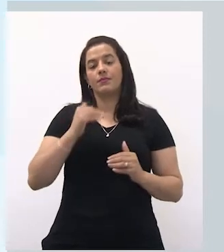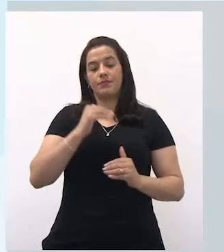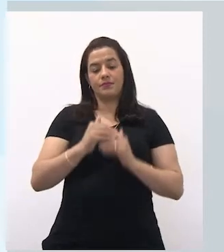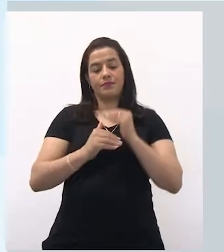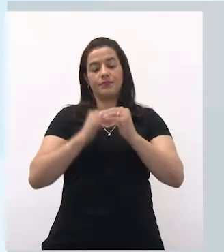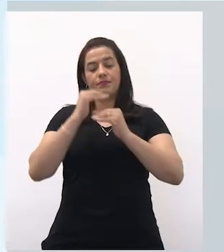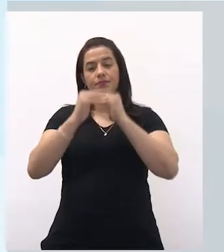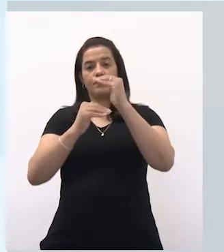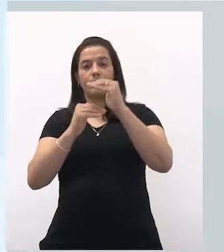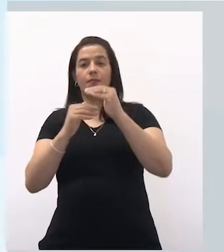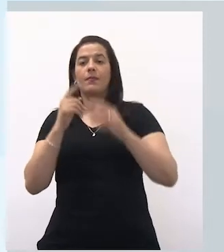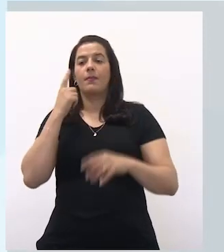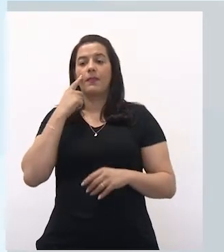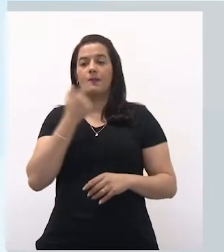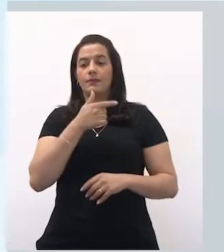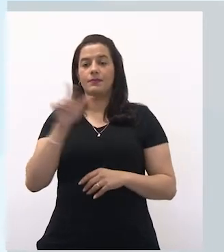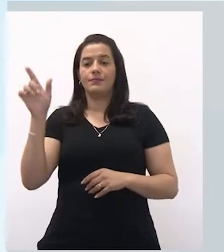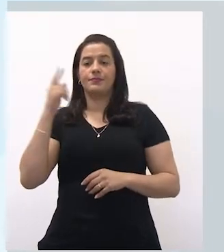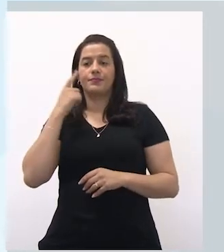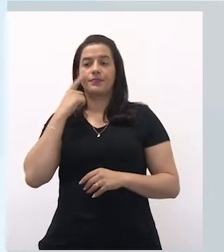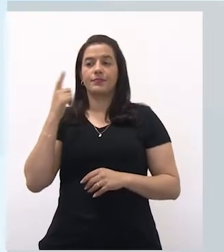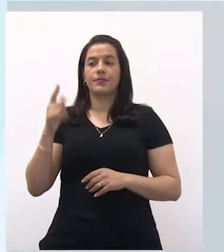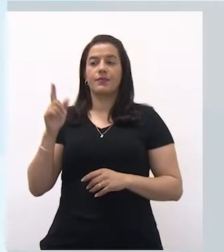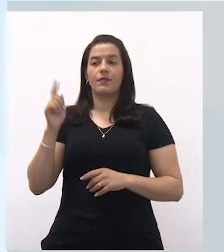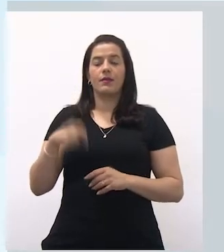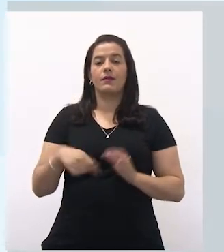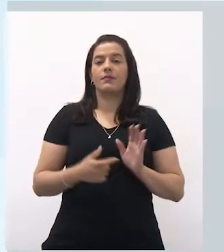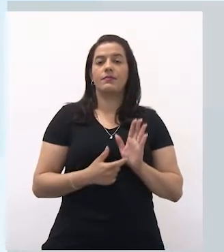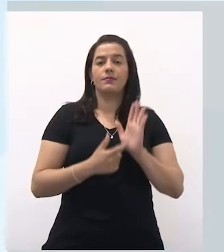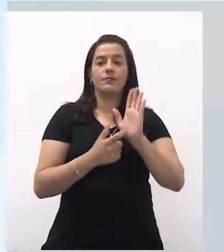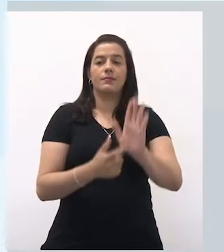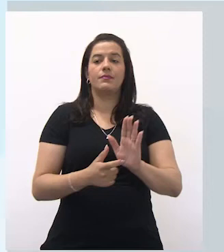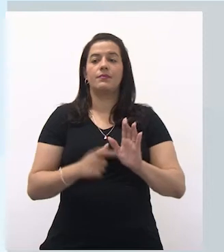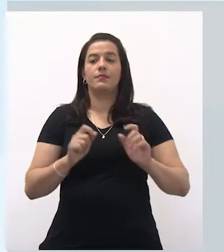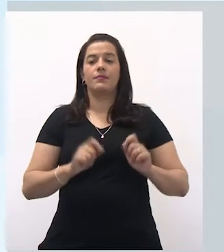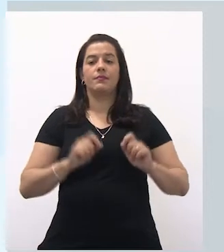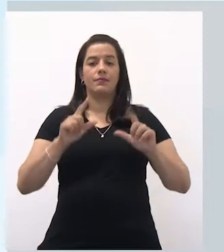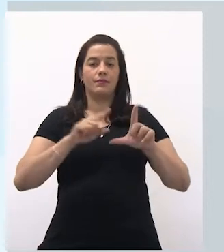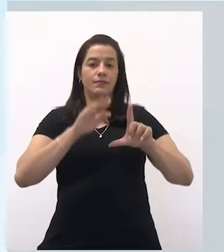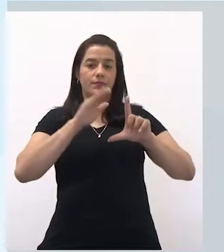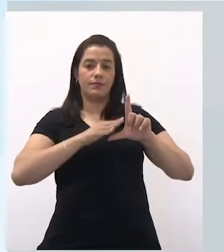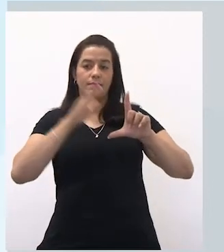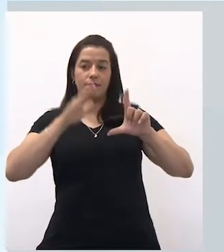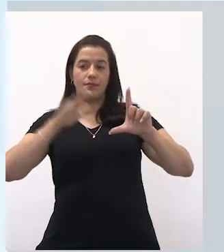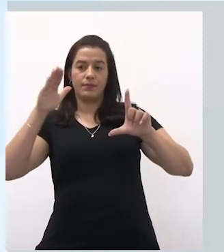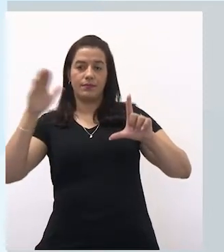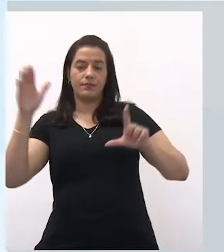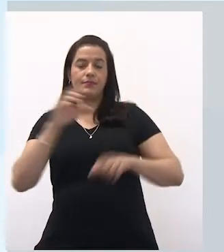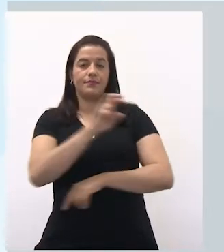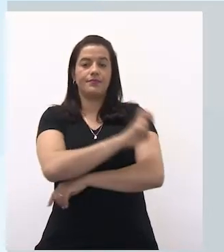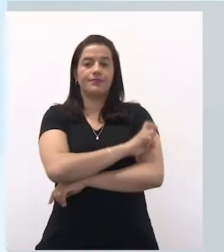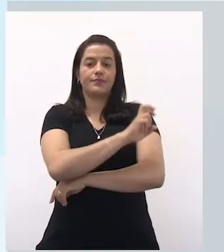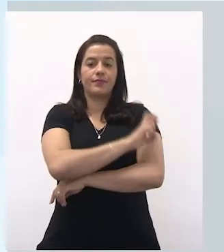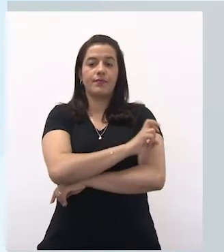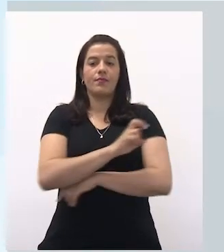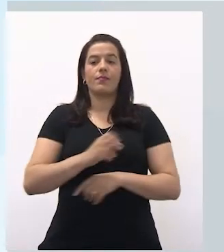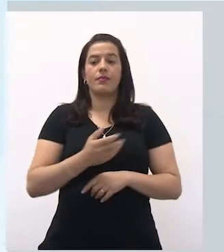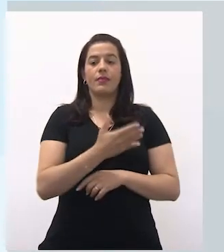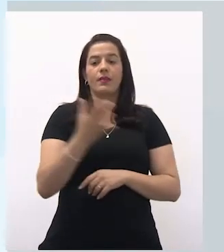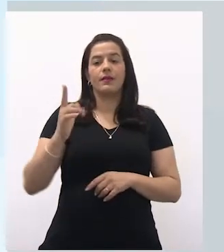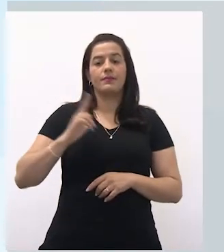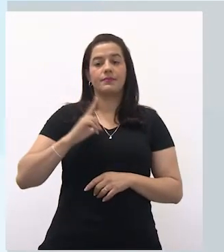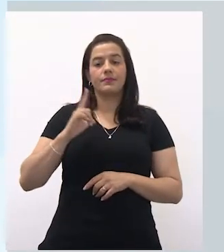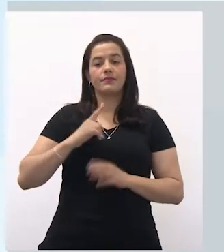no próximo slide, ela vai mostrar para a gente tem uma escala de proficiência do 5º ano, onde ela está num 5º